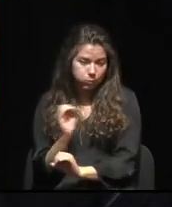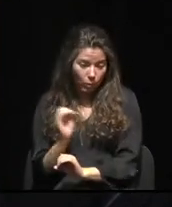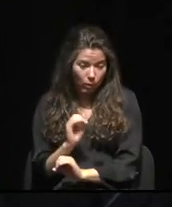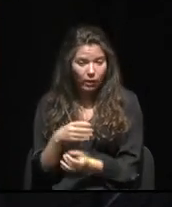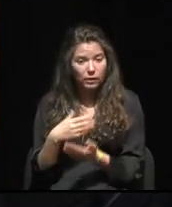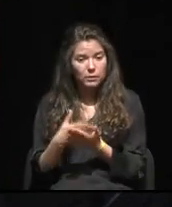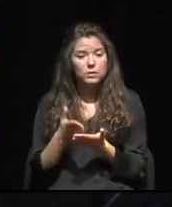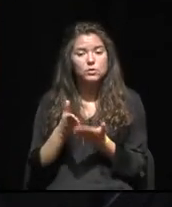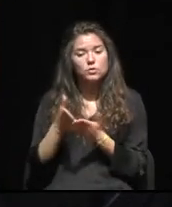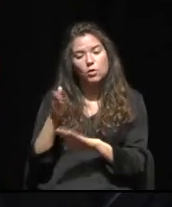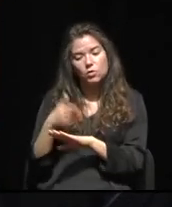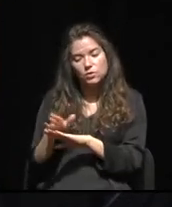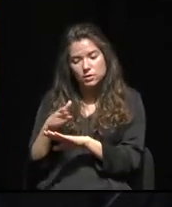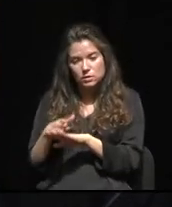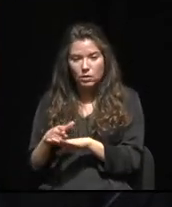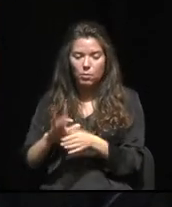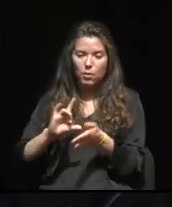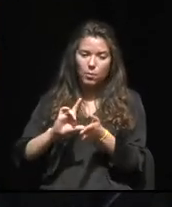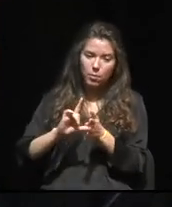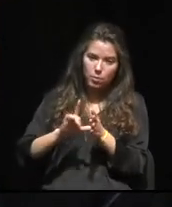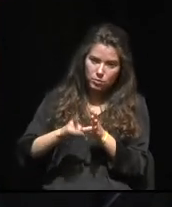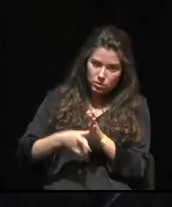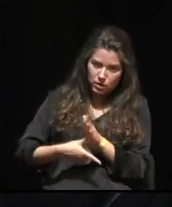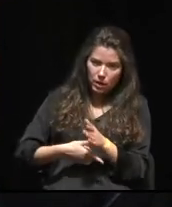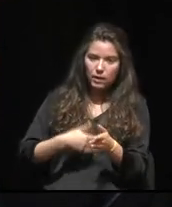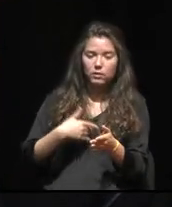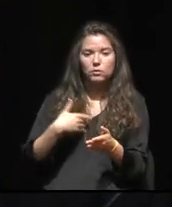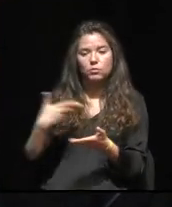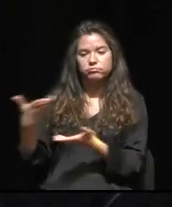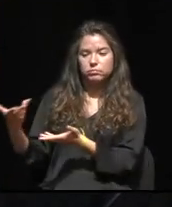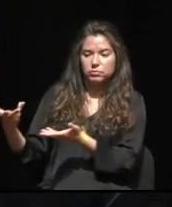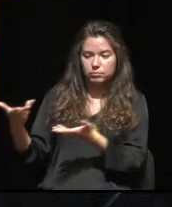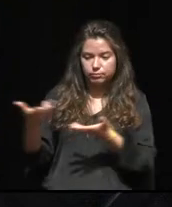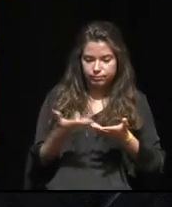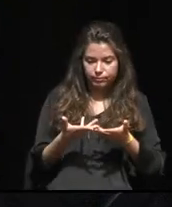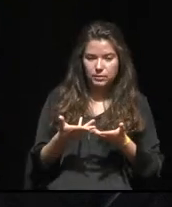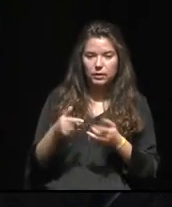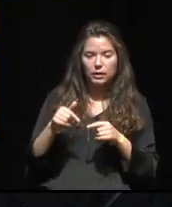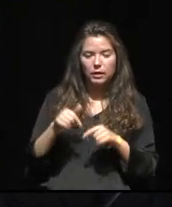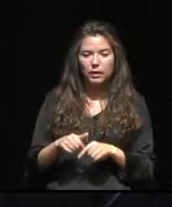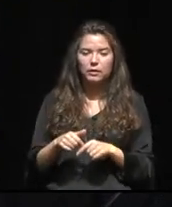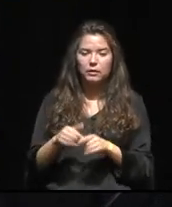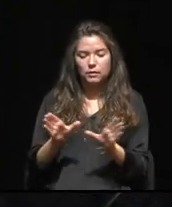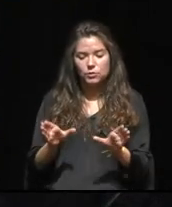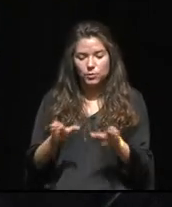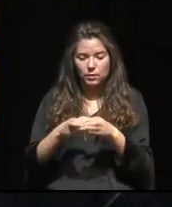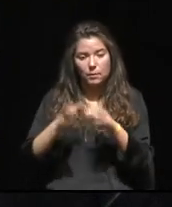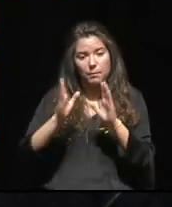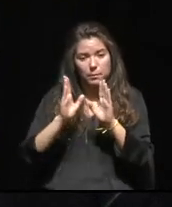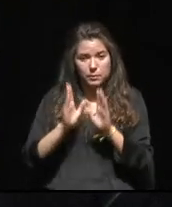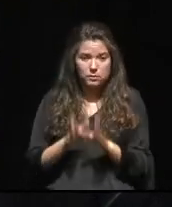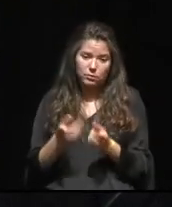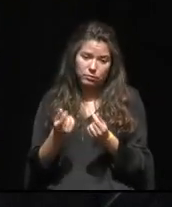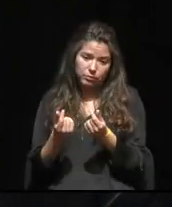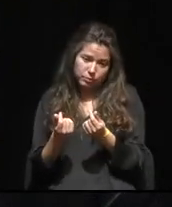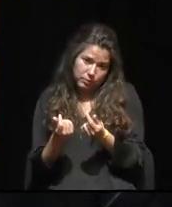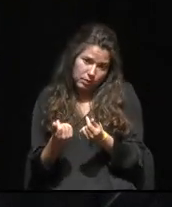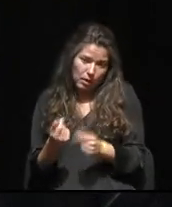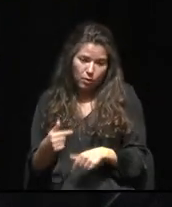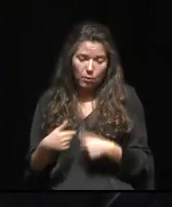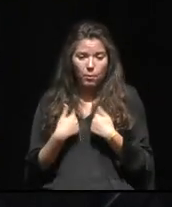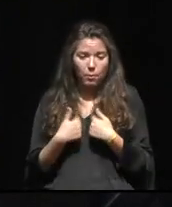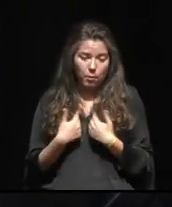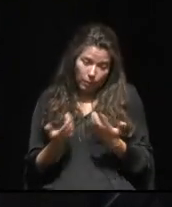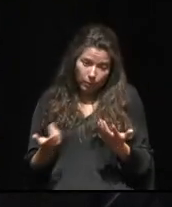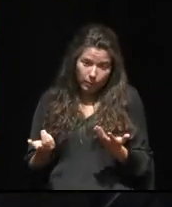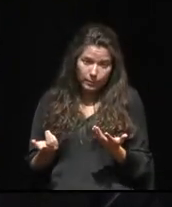apenas para projetos com peças em gimo de acolhimento e em que as companhias precisassem de ter receitas próprias com